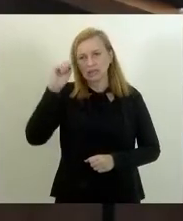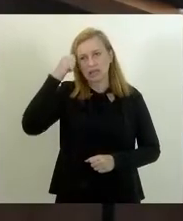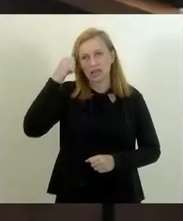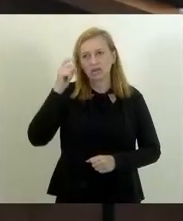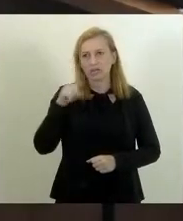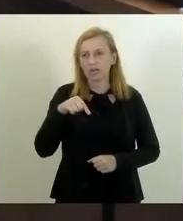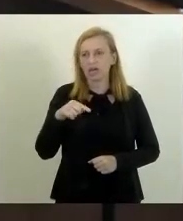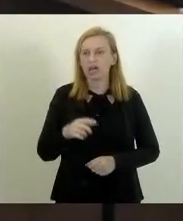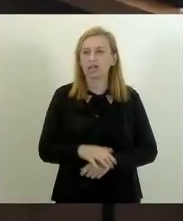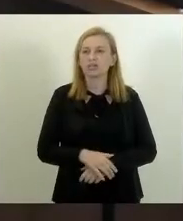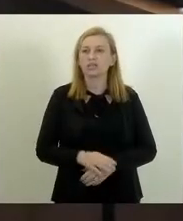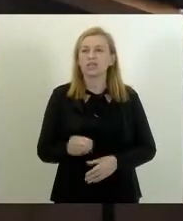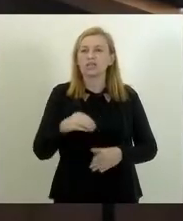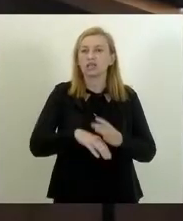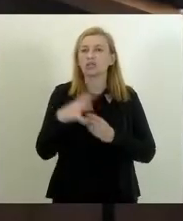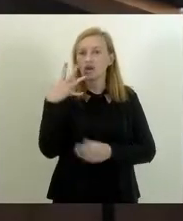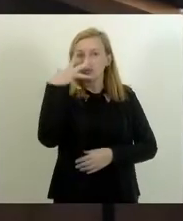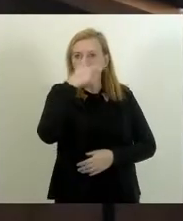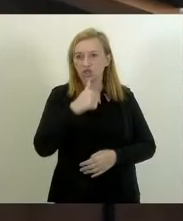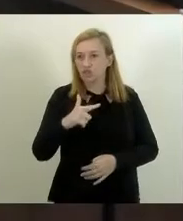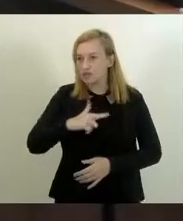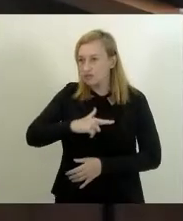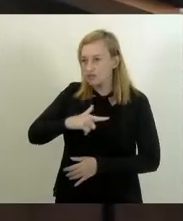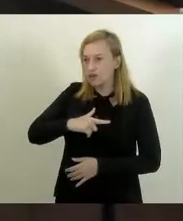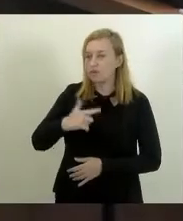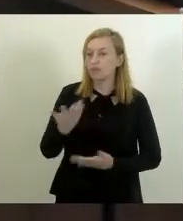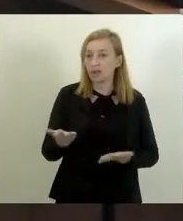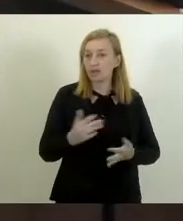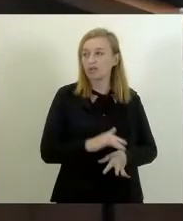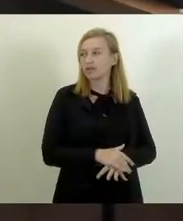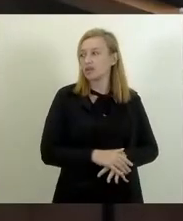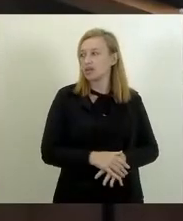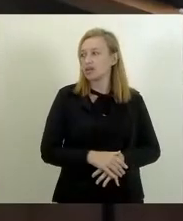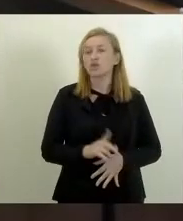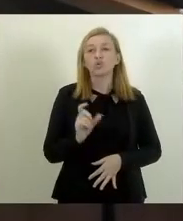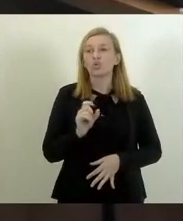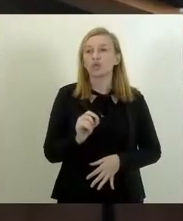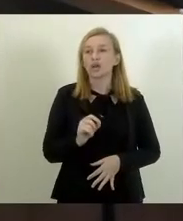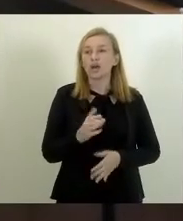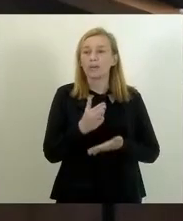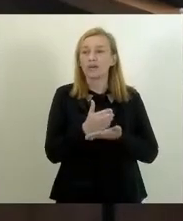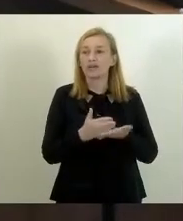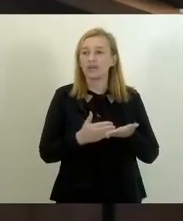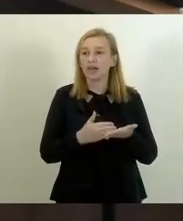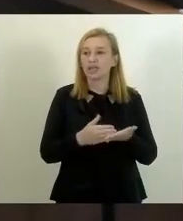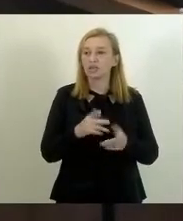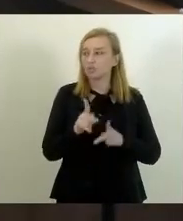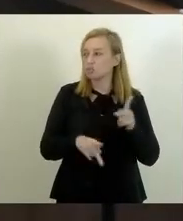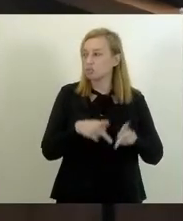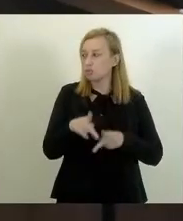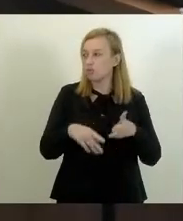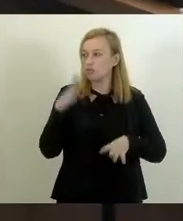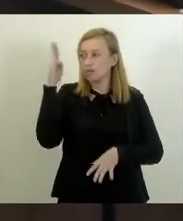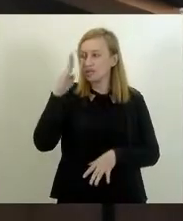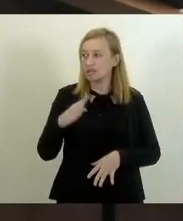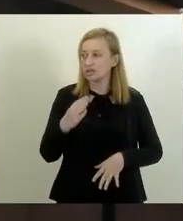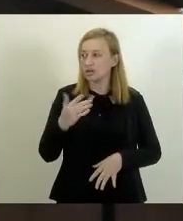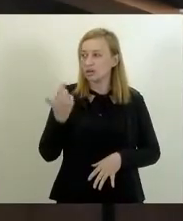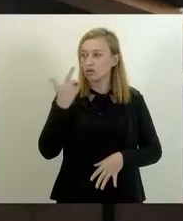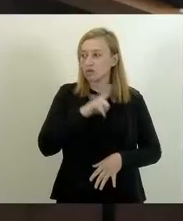régua, né, entre do que é bonito e feio como algo feio. Isso faz com que a metade da população brasileira não consiga